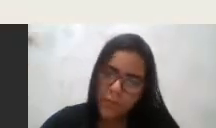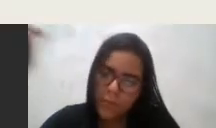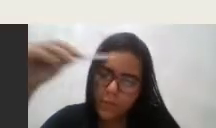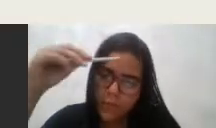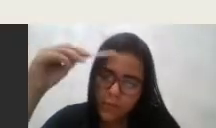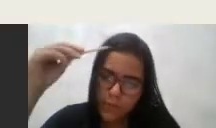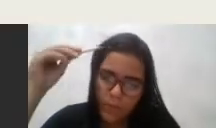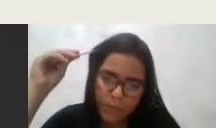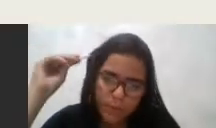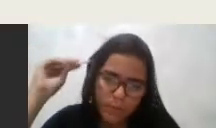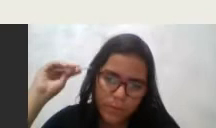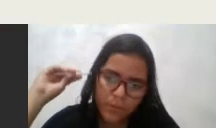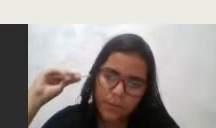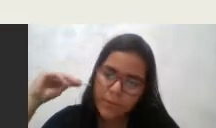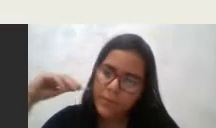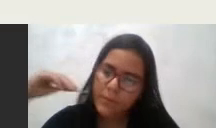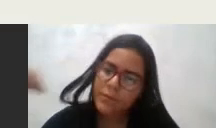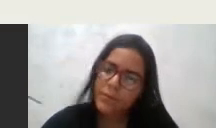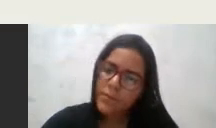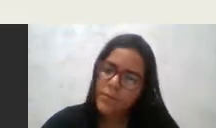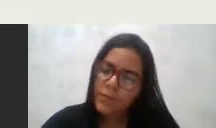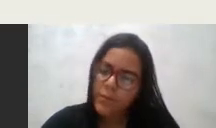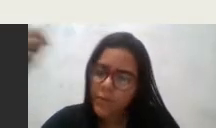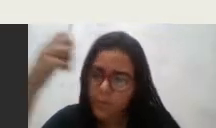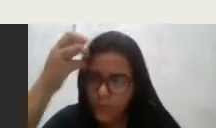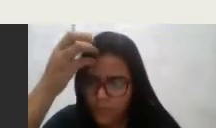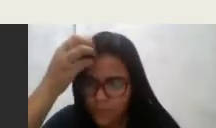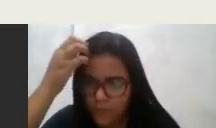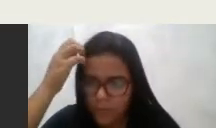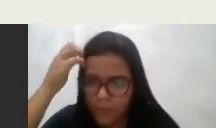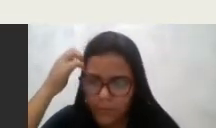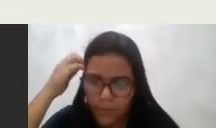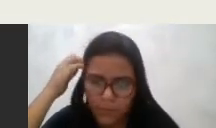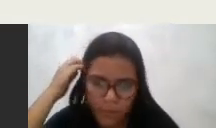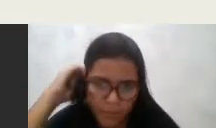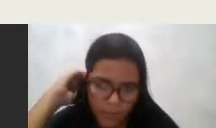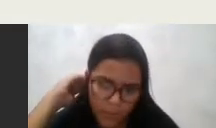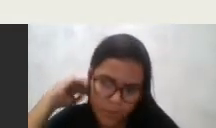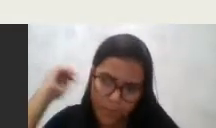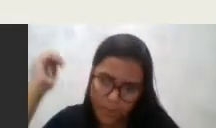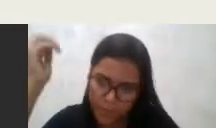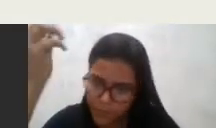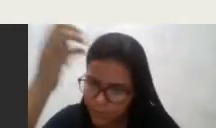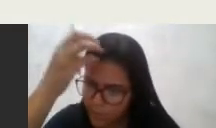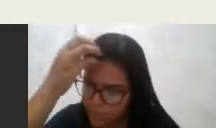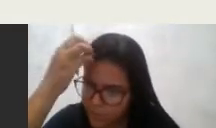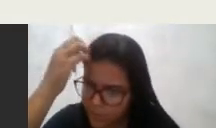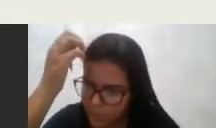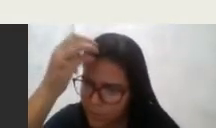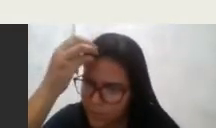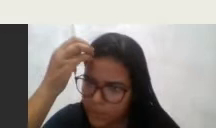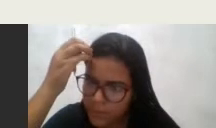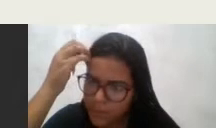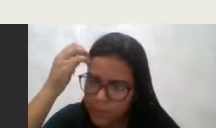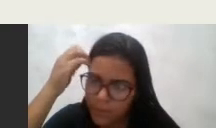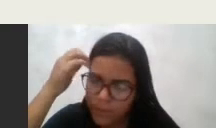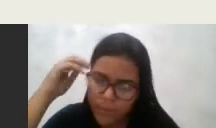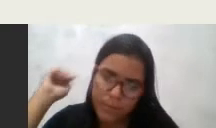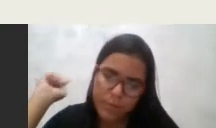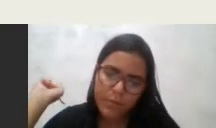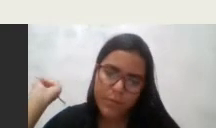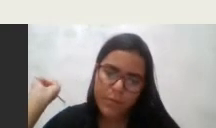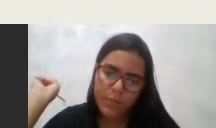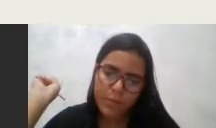tá? De maneira geral, eu acho que é bem importante, eu falo para todos os meus alunos, para vocês não seria diferente, eu acho que